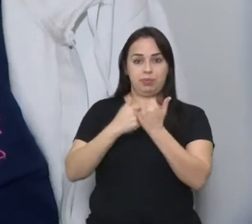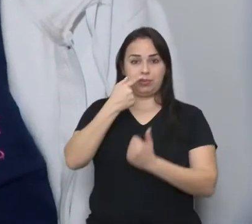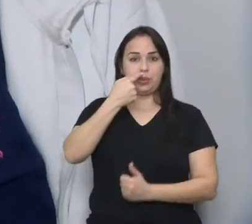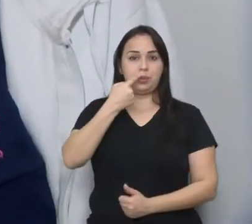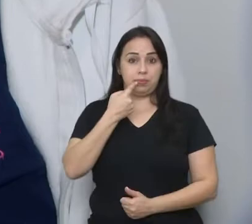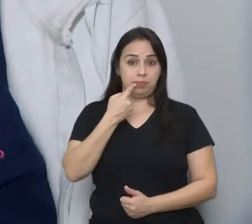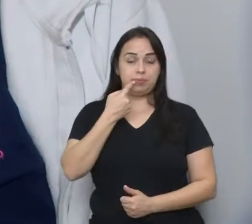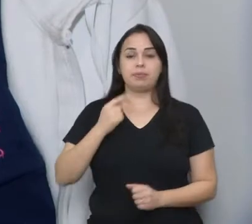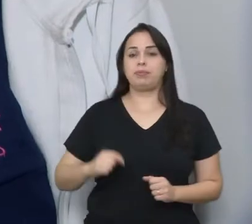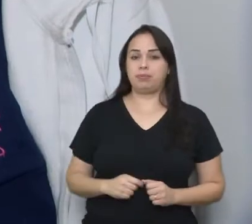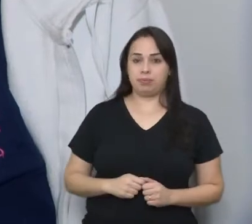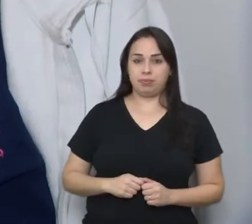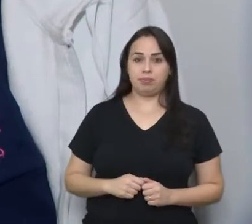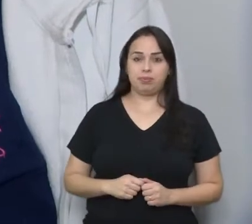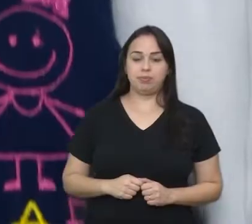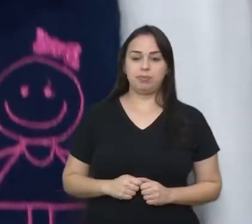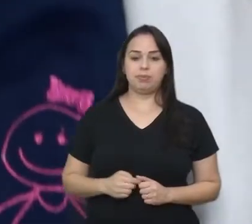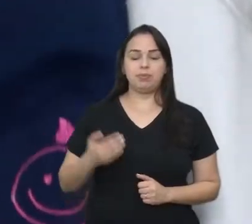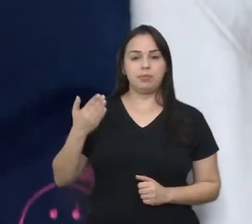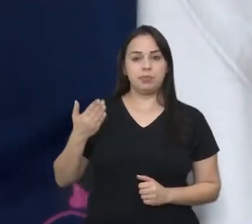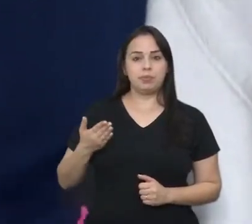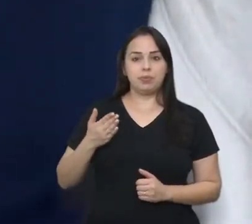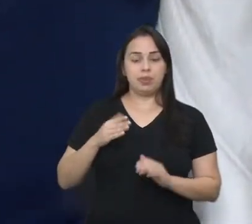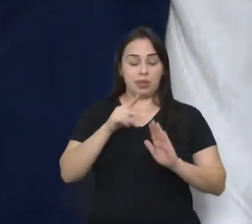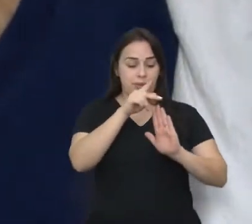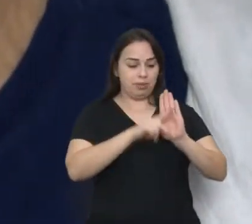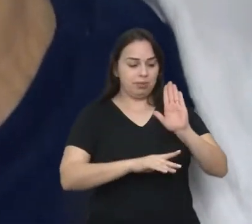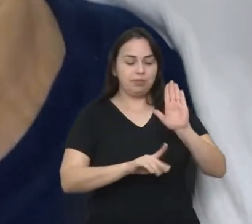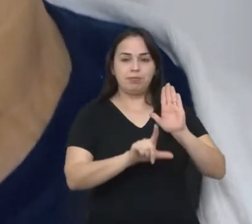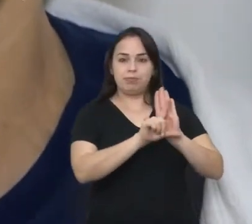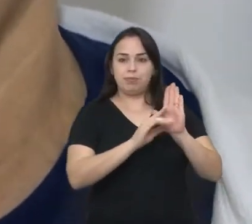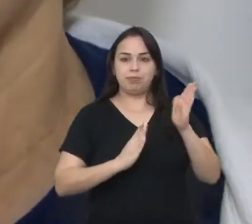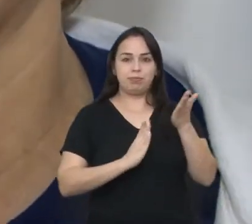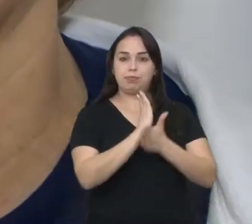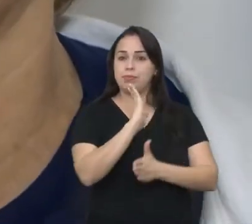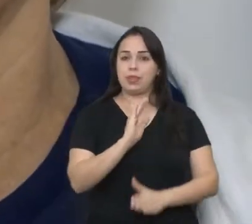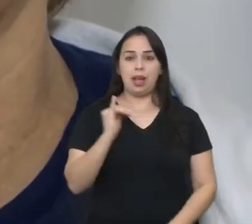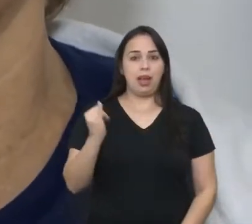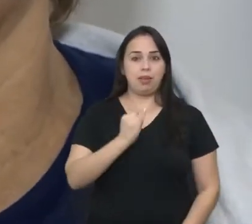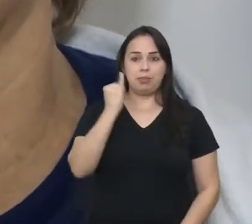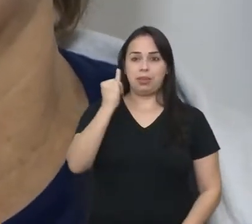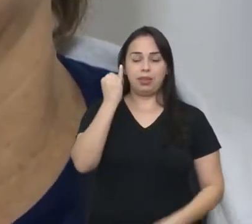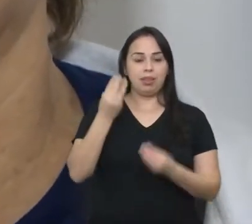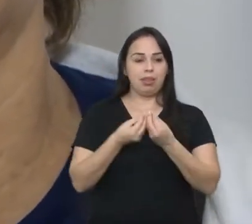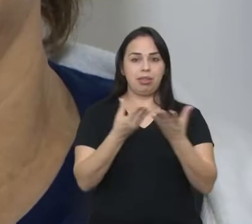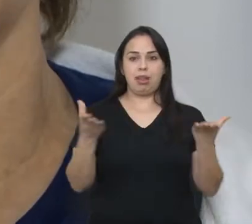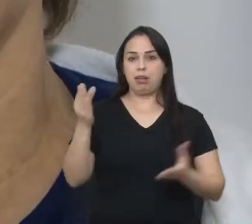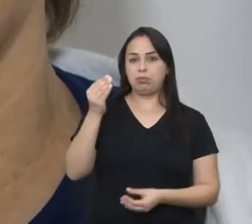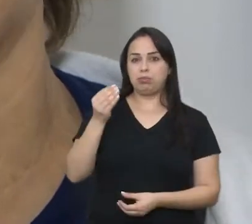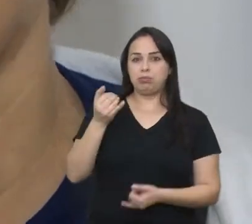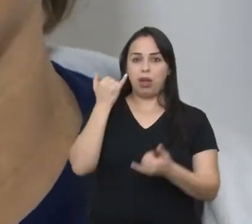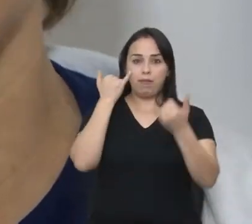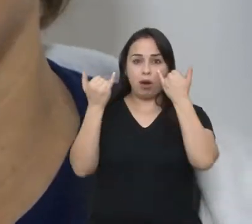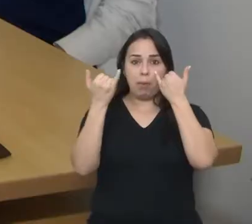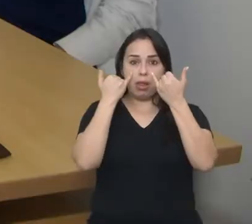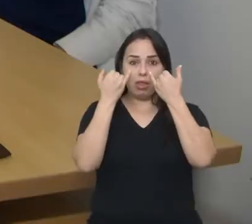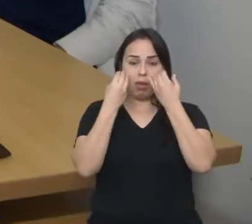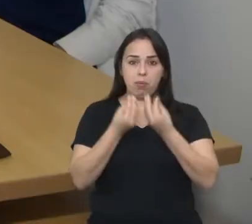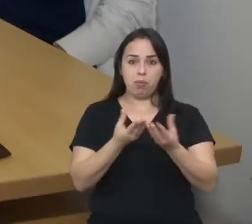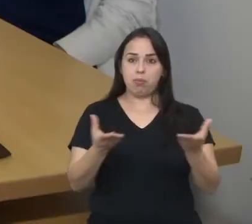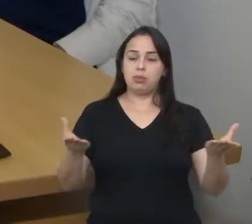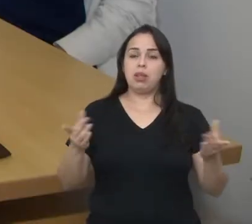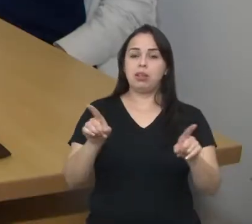Fissurados Lábio-Palatais de São José, a aprovação do projeto é importante para levar informação às pessoas